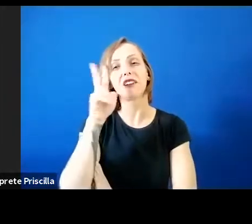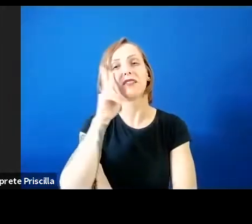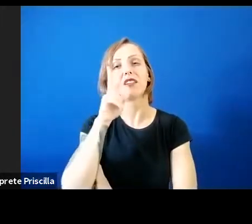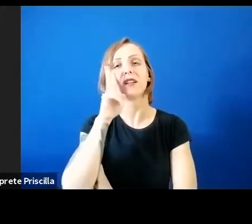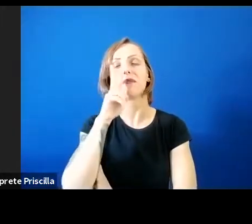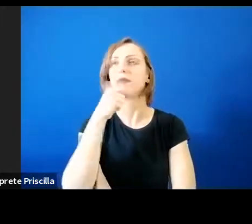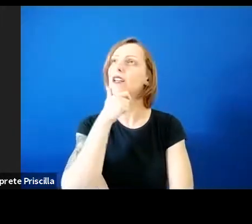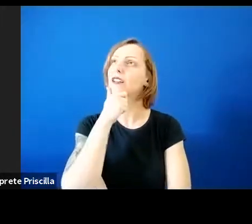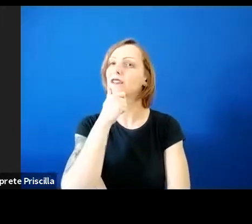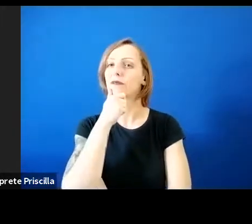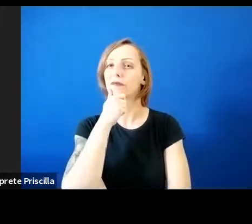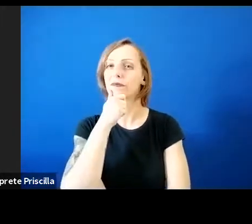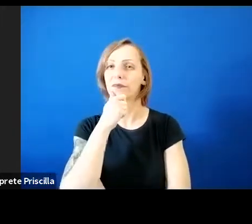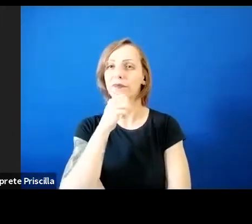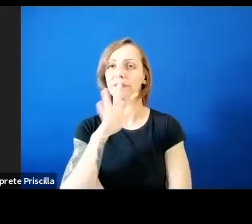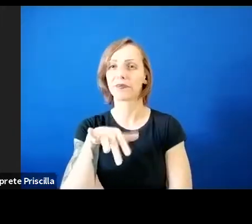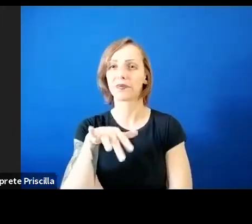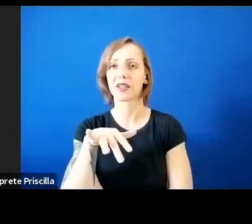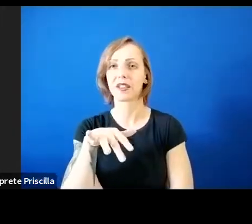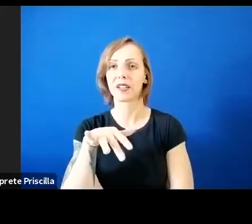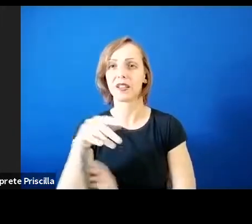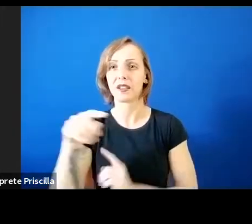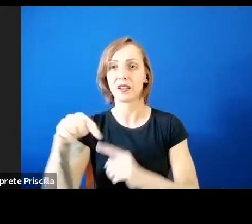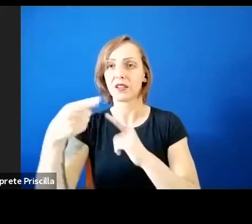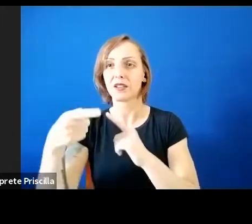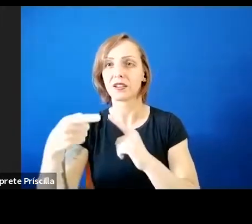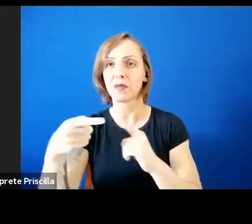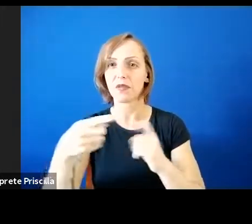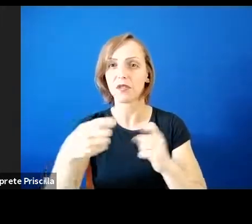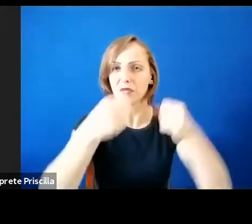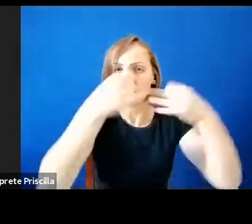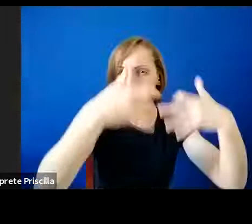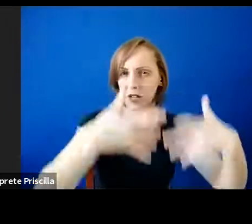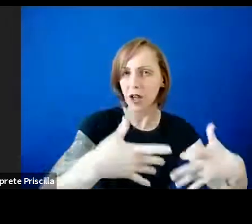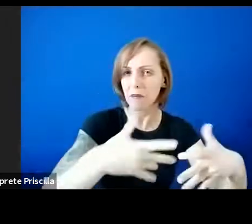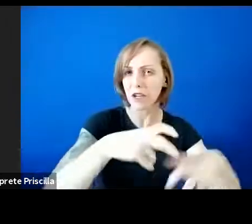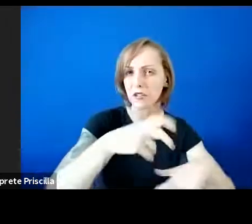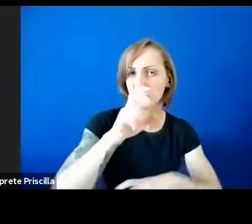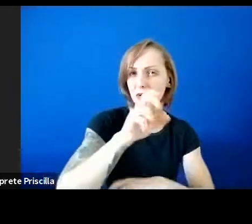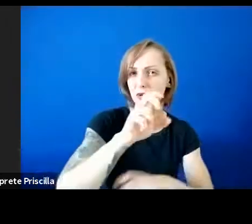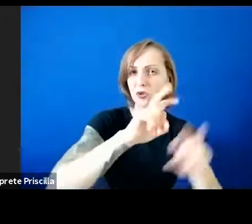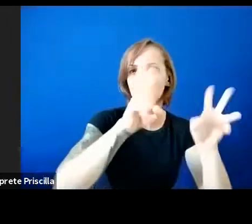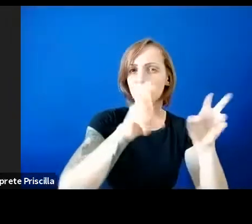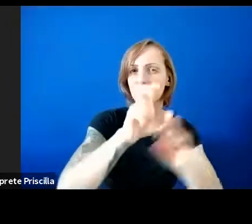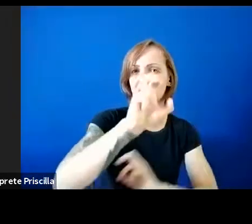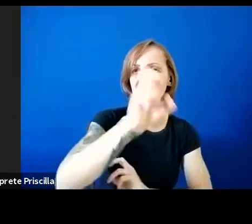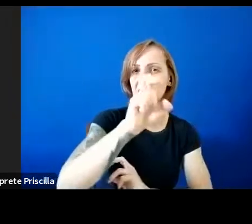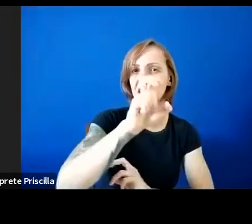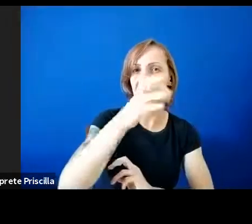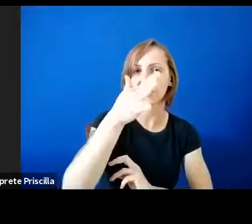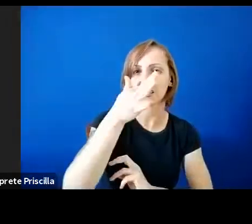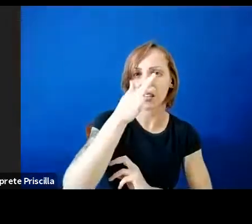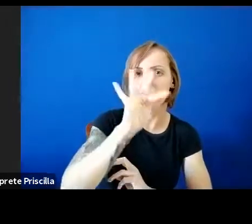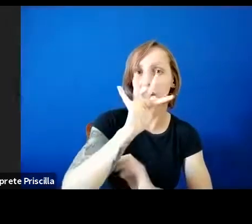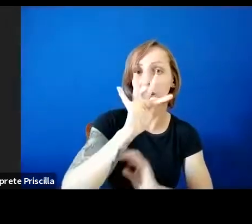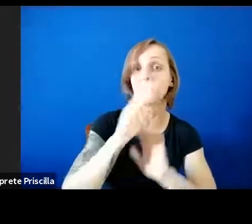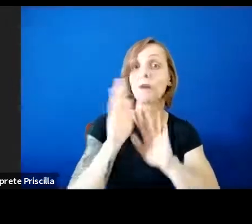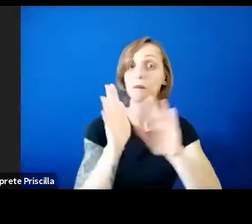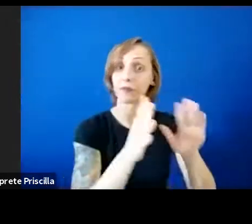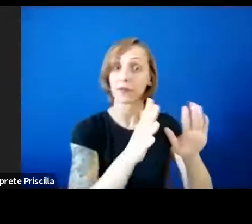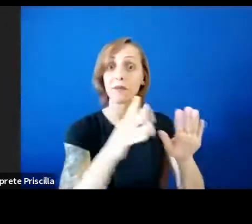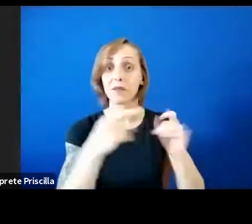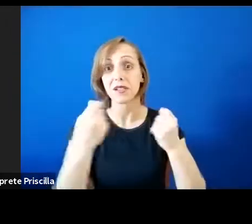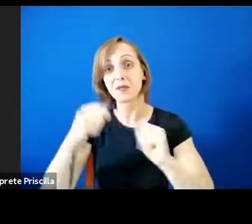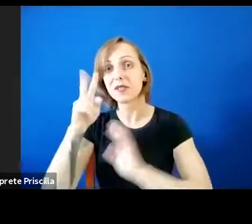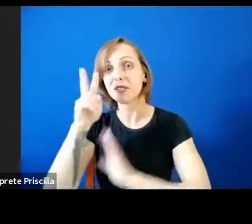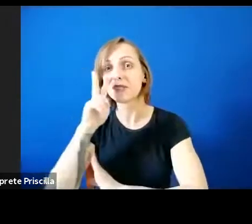Eu já vou voltar ali e falar um pouquinho mais sobre o Quinta das Plantas, mas eu preciso não perder aqui a lembrança, né? De dizer que